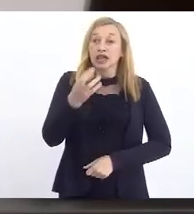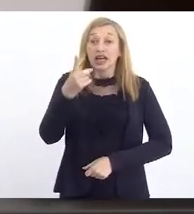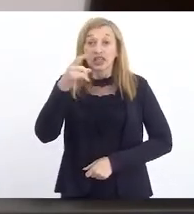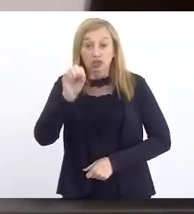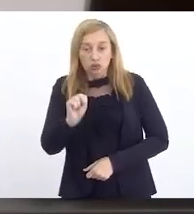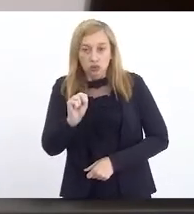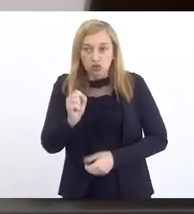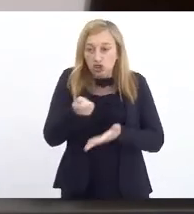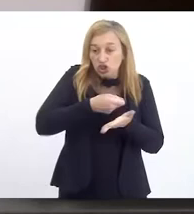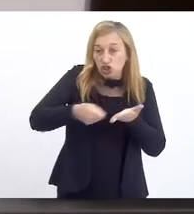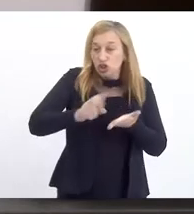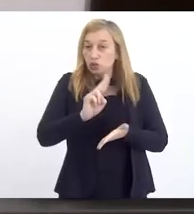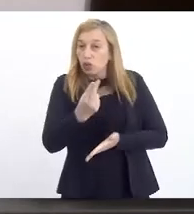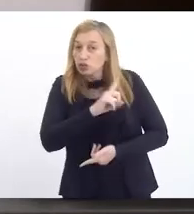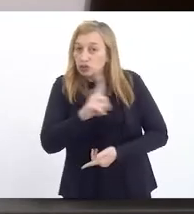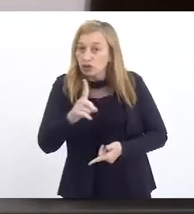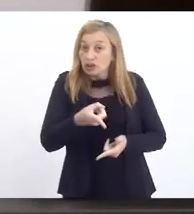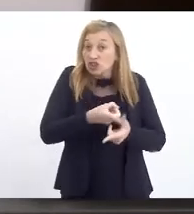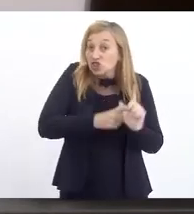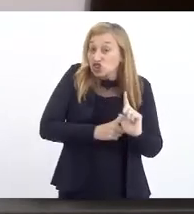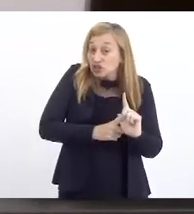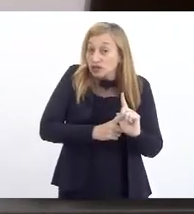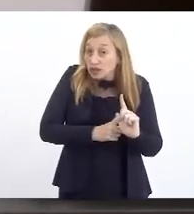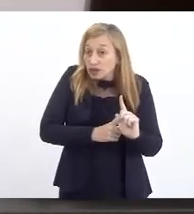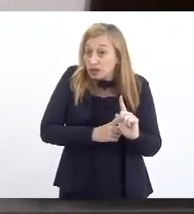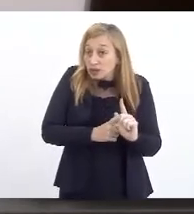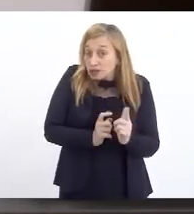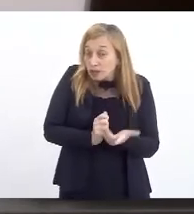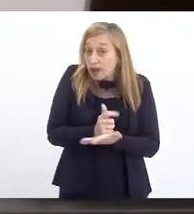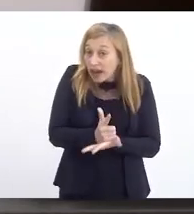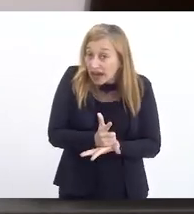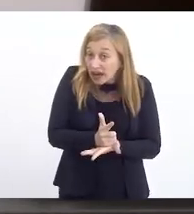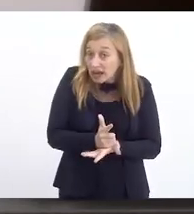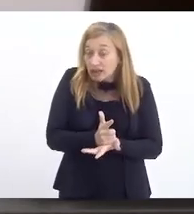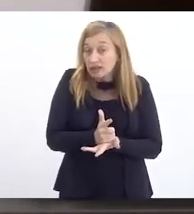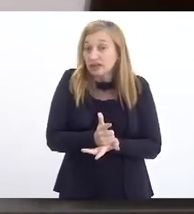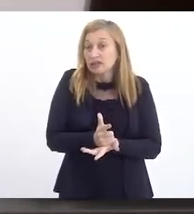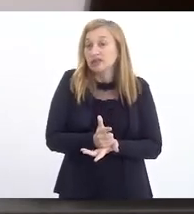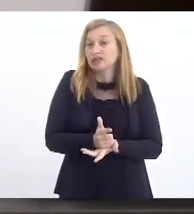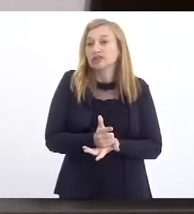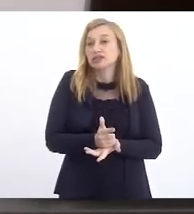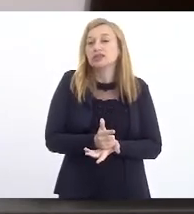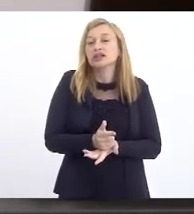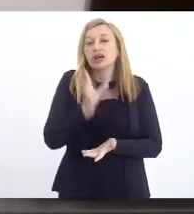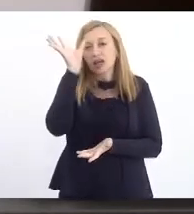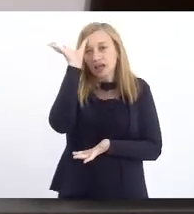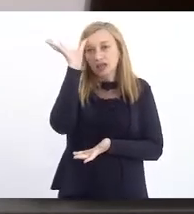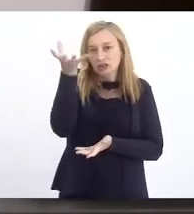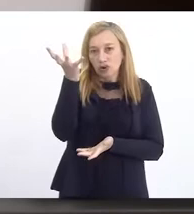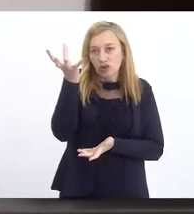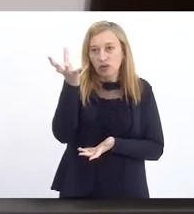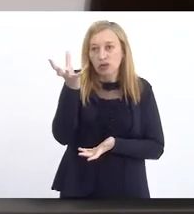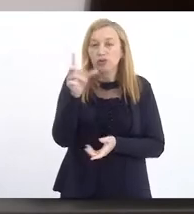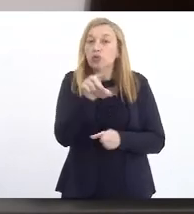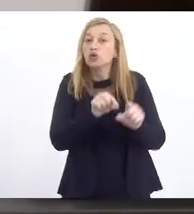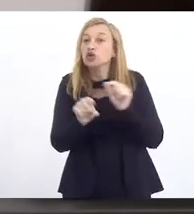inscritos ou não em dívida ativa, que se resolvem por